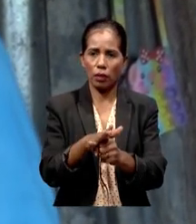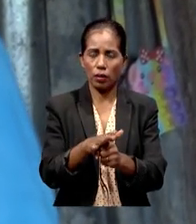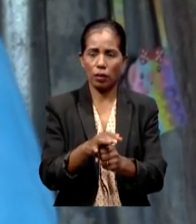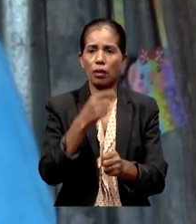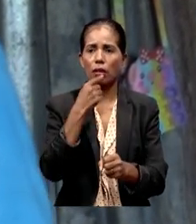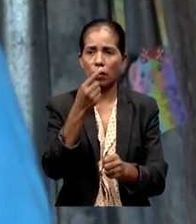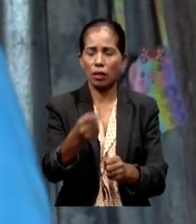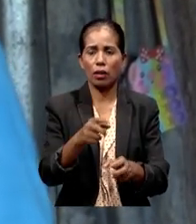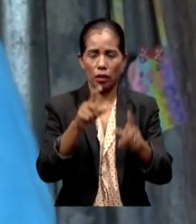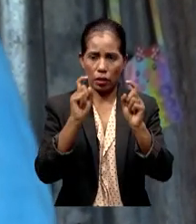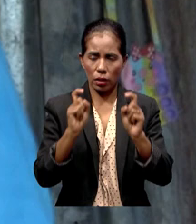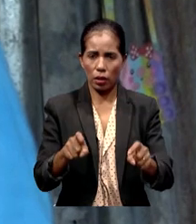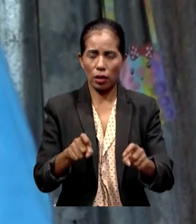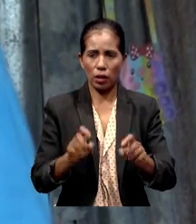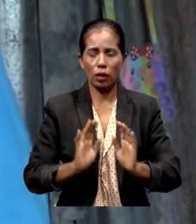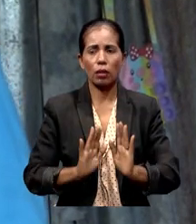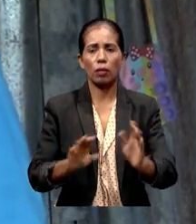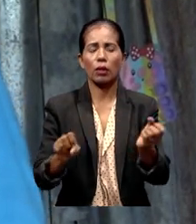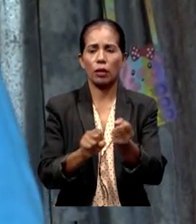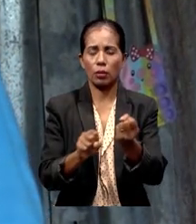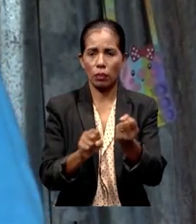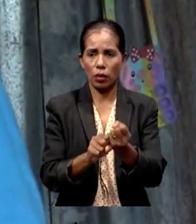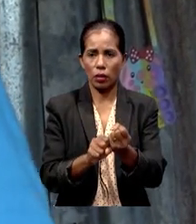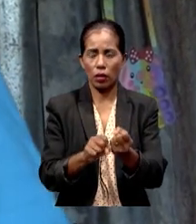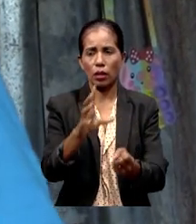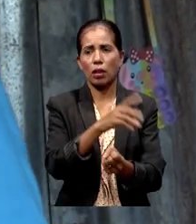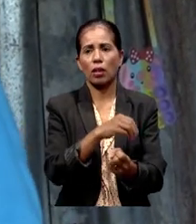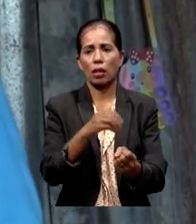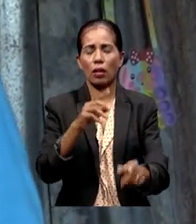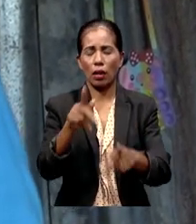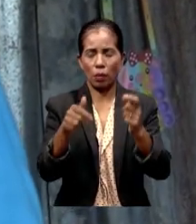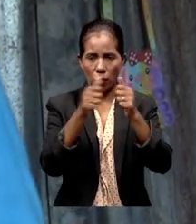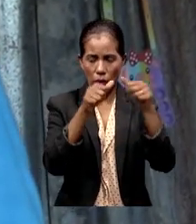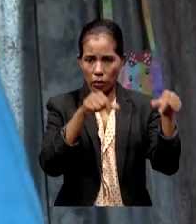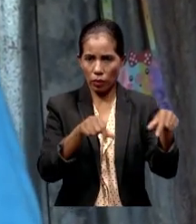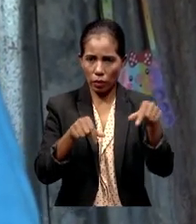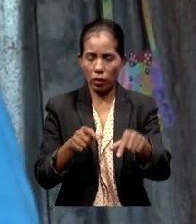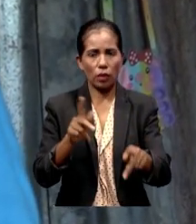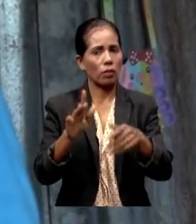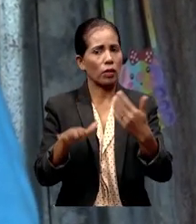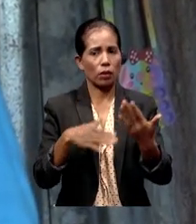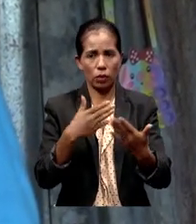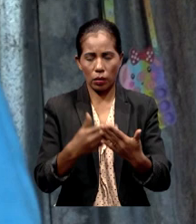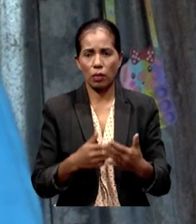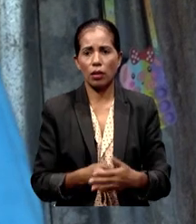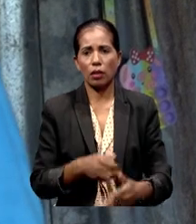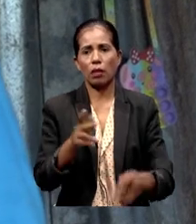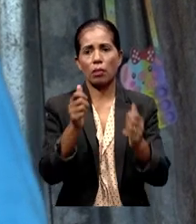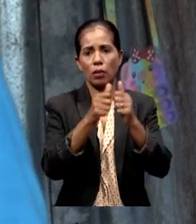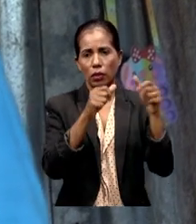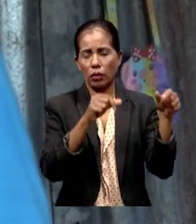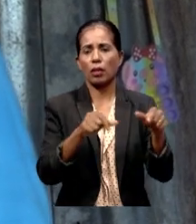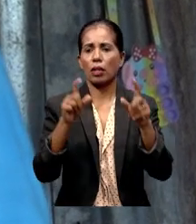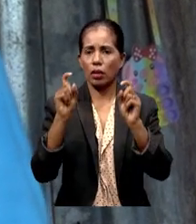dihan thank you dudu suporta apoio coragem é uma deficiência e setor tudo então é uma deficiência mas